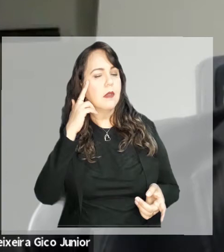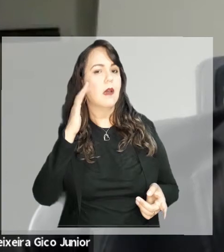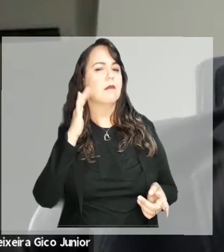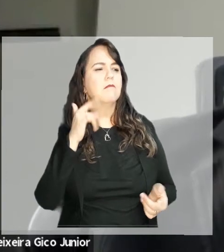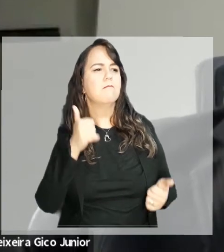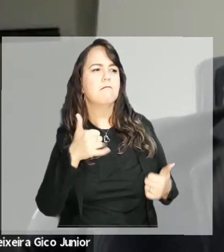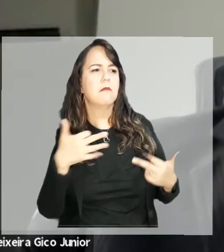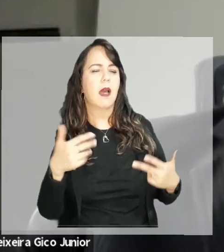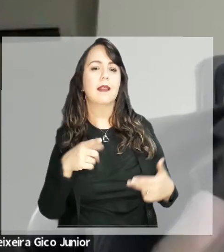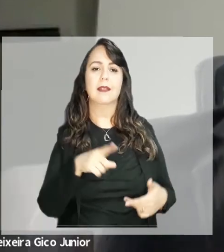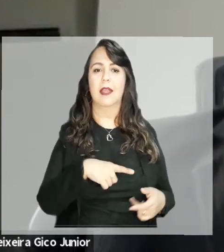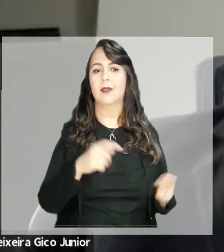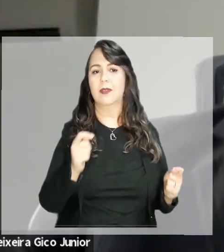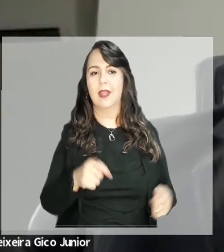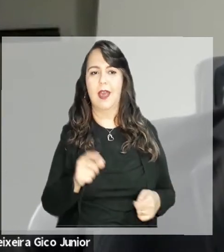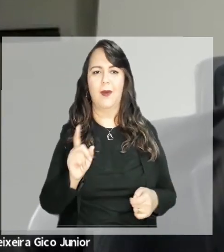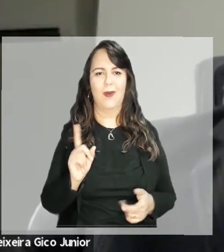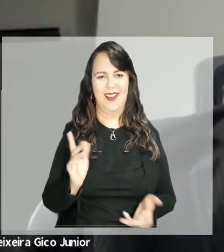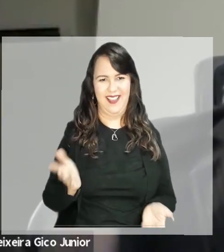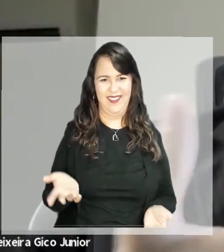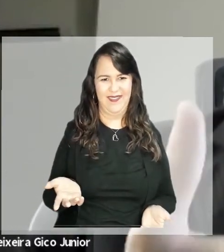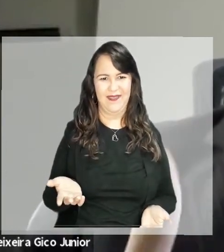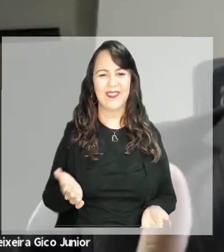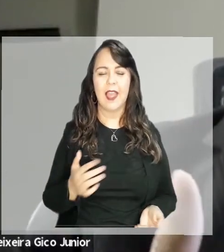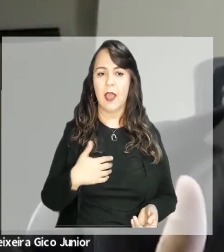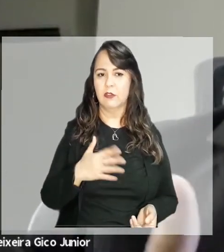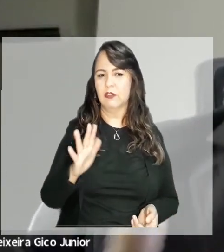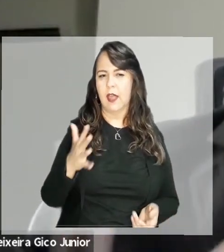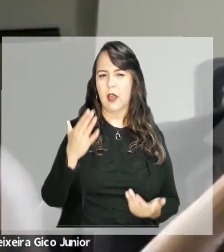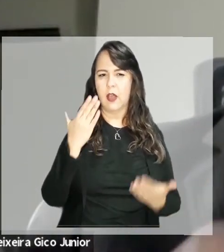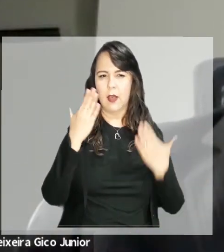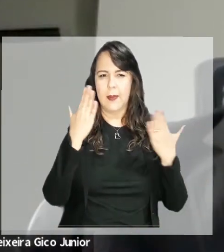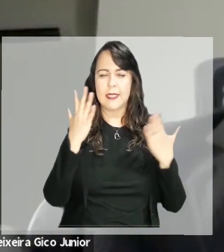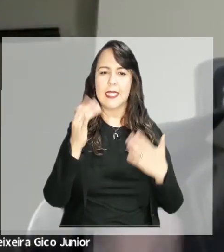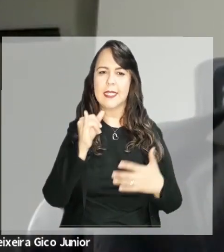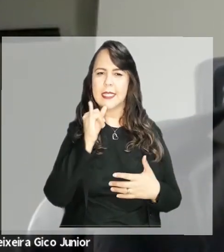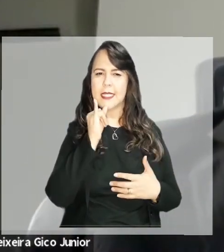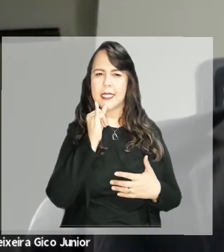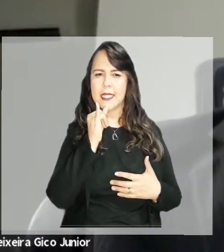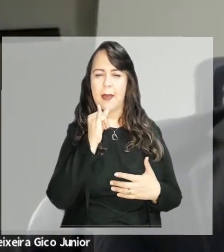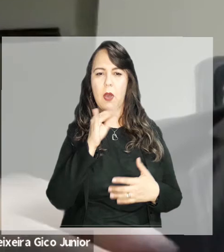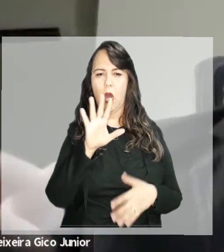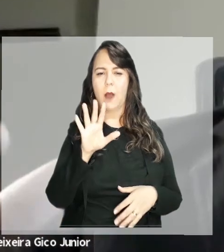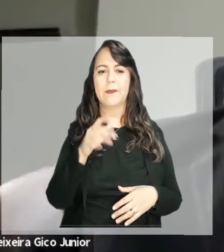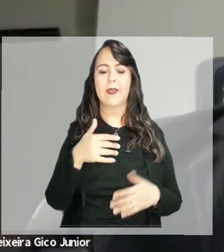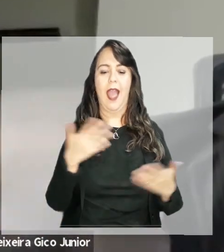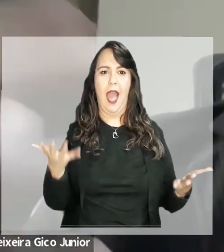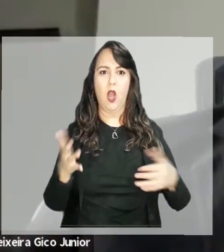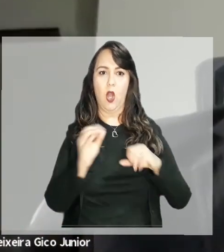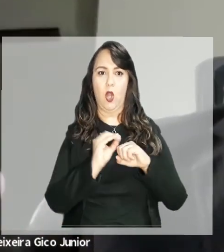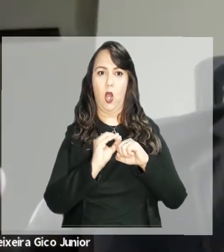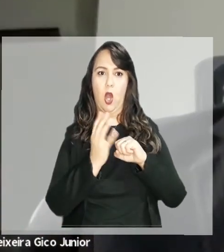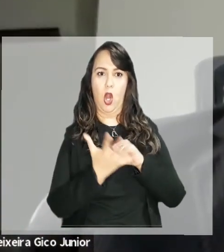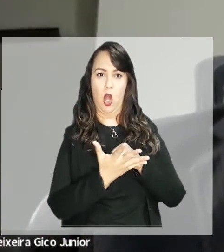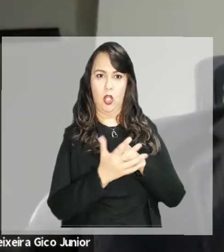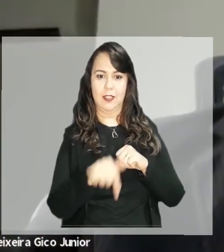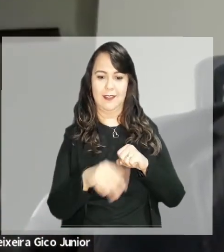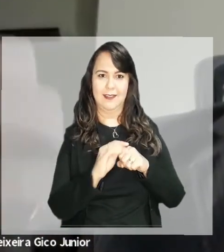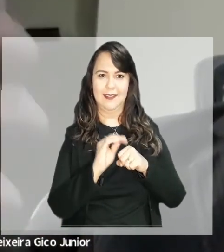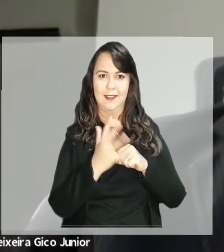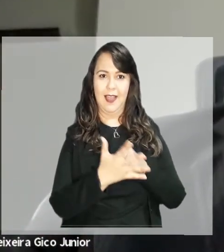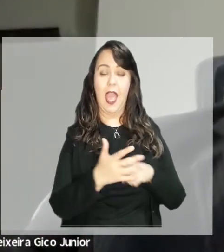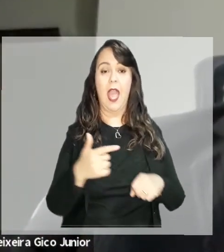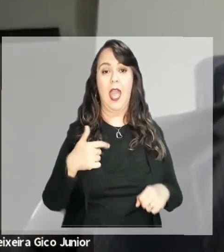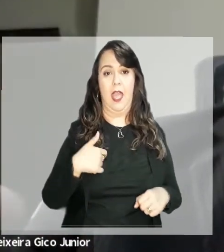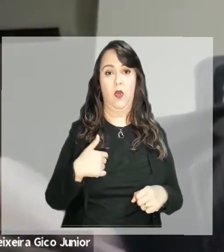dinheiro? Né, que, como professor de direito dos contratos, para mim, a resposta seria óbvia, mas surgiu um grande debate